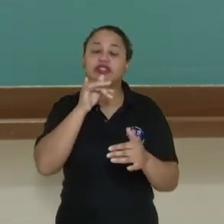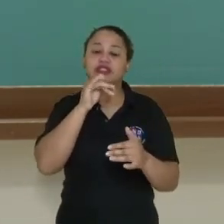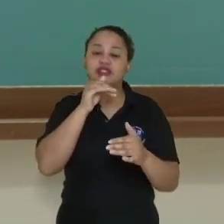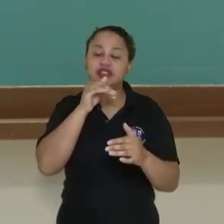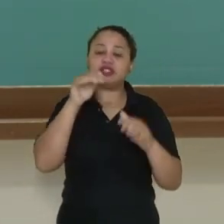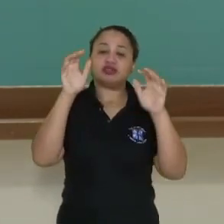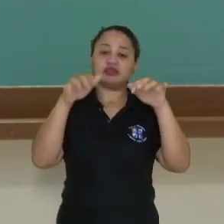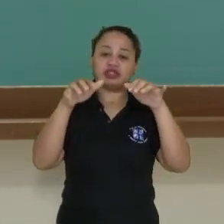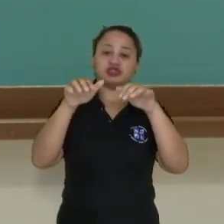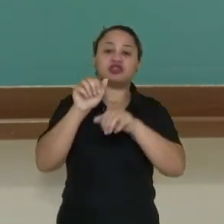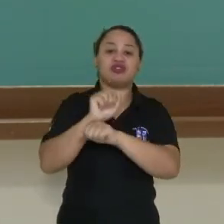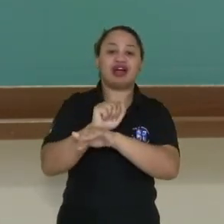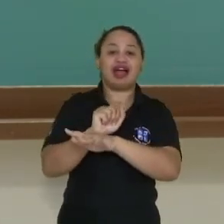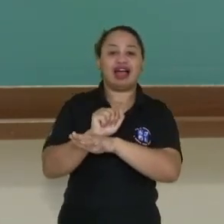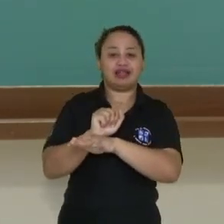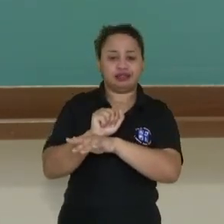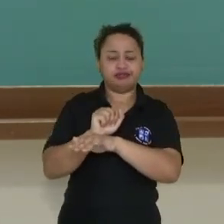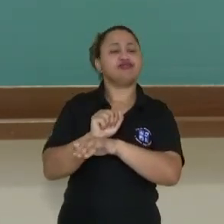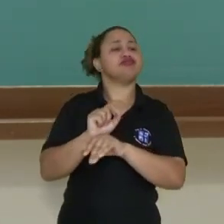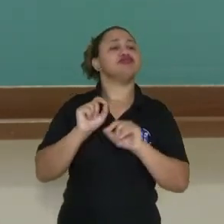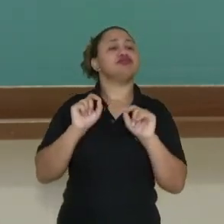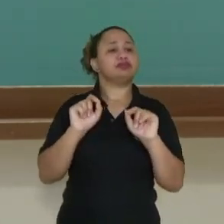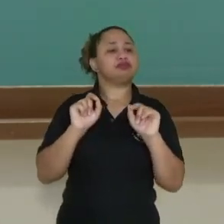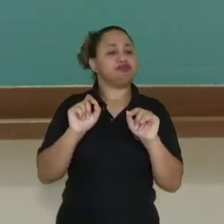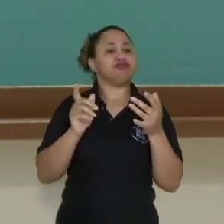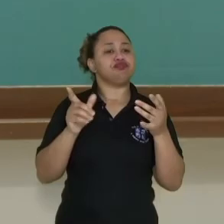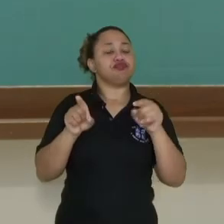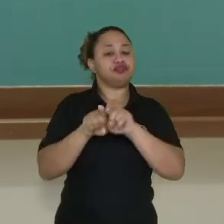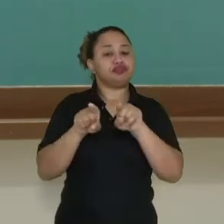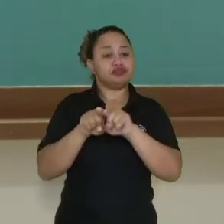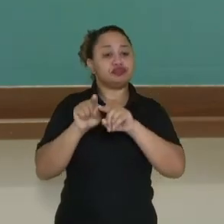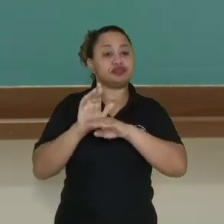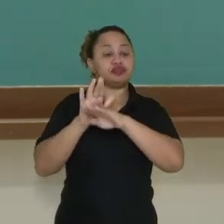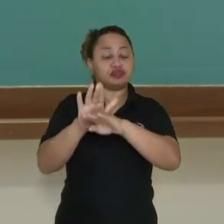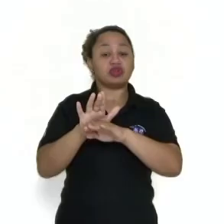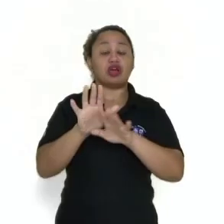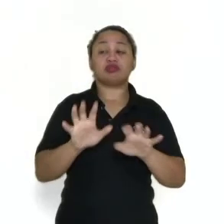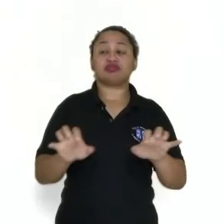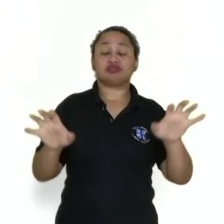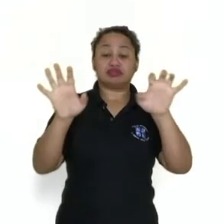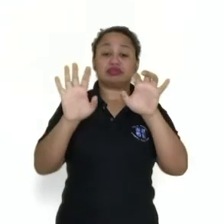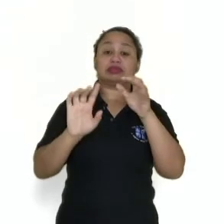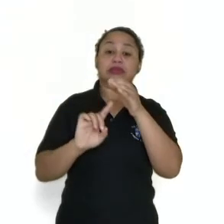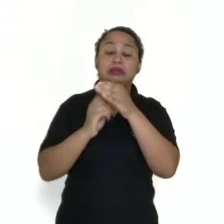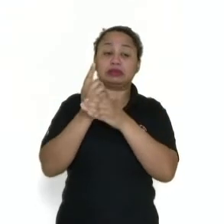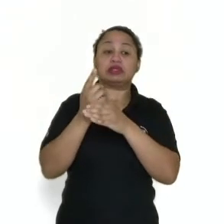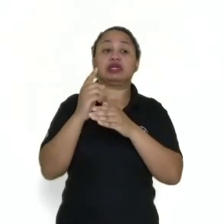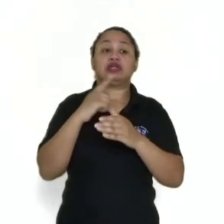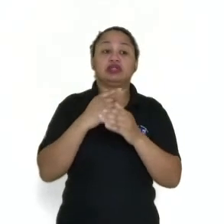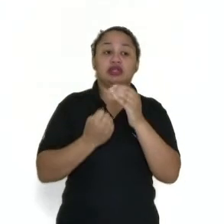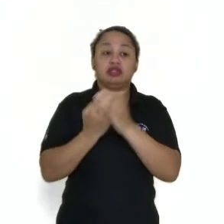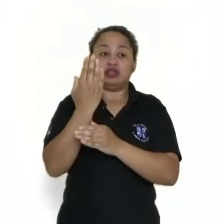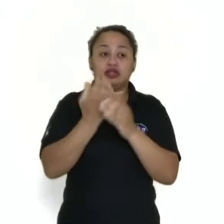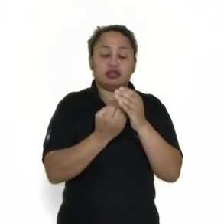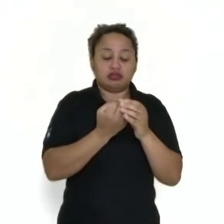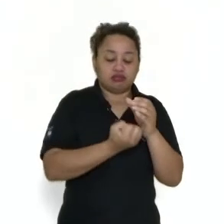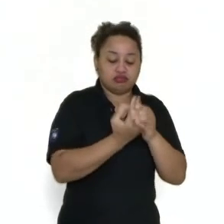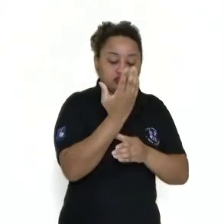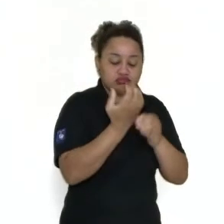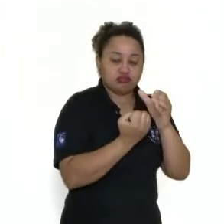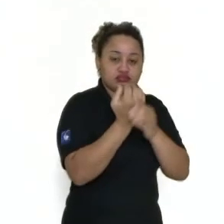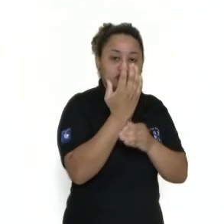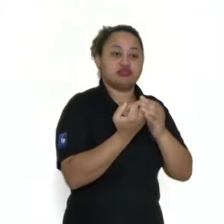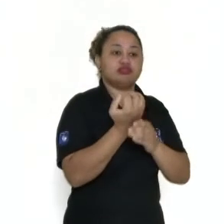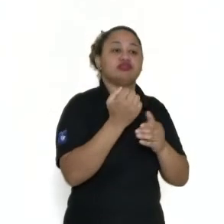chuva ácida, que também contribui para o efeito estufa. Então a gente tem aqui a produção, né,